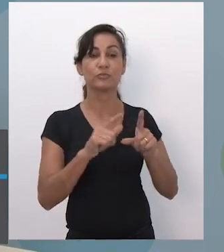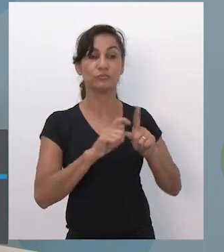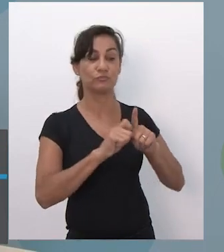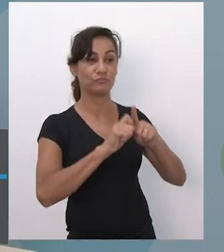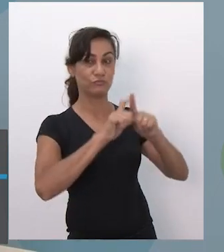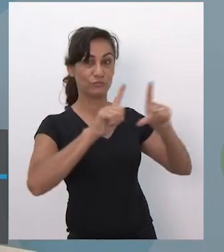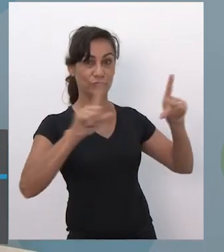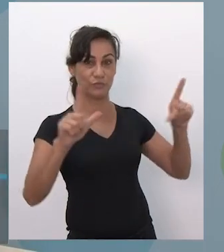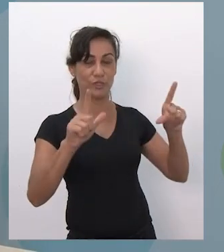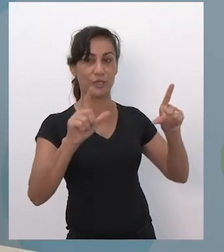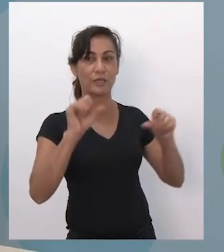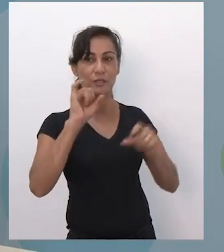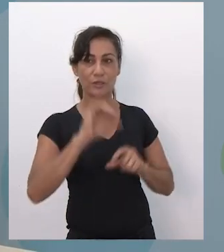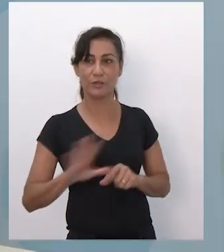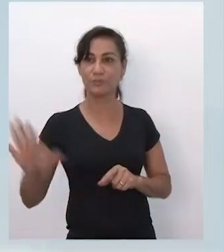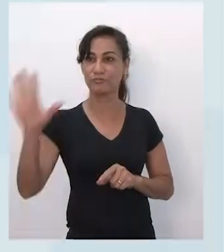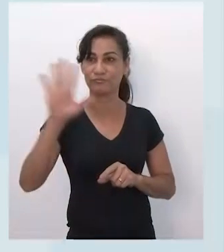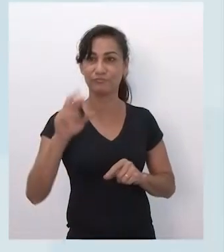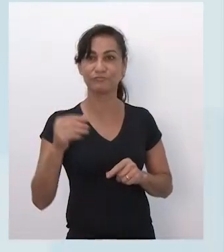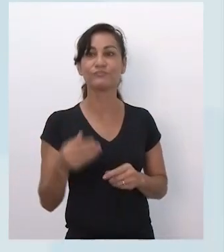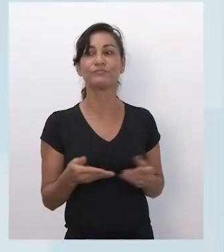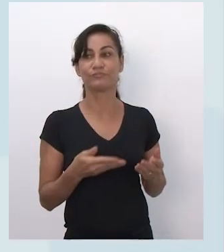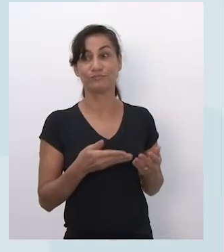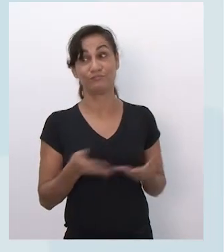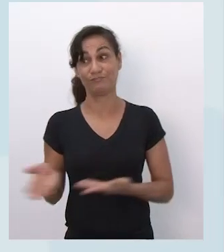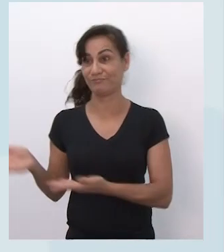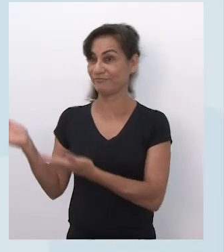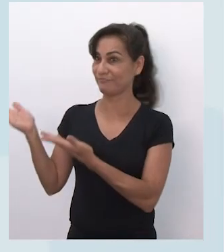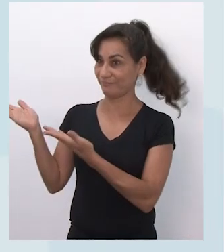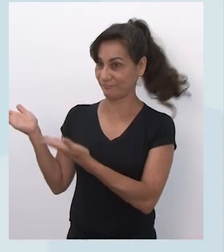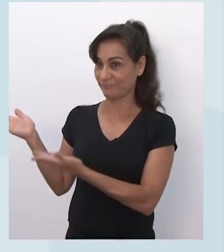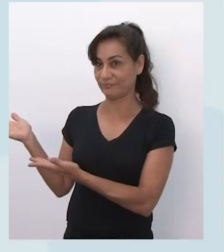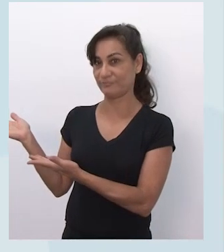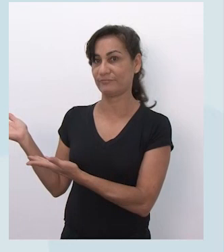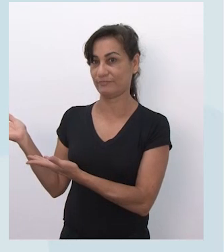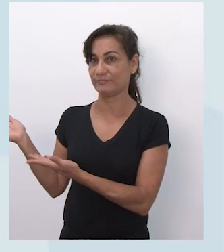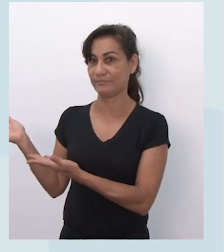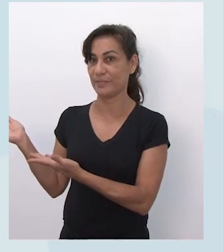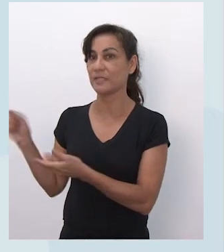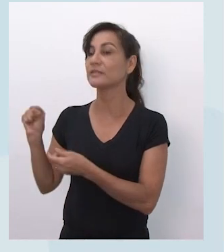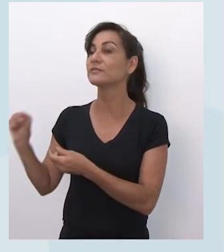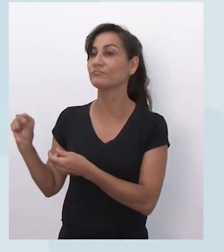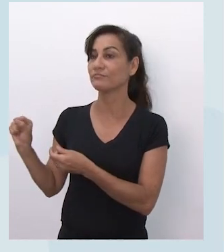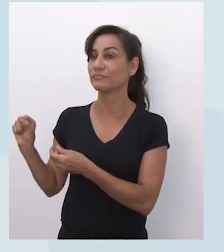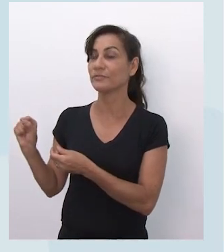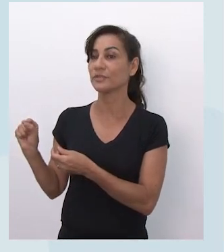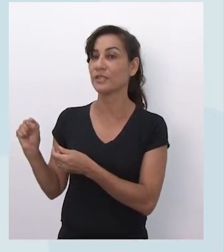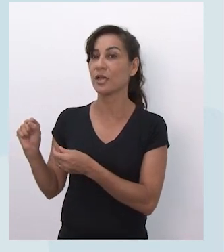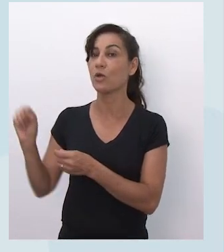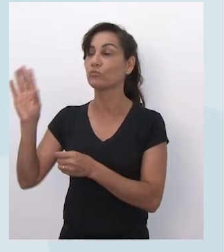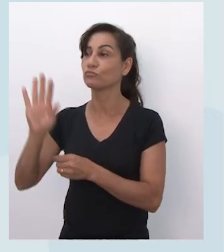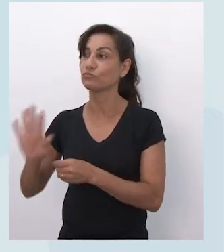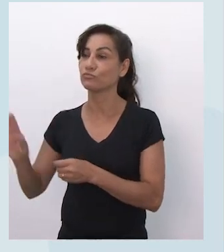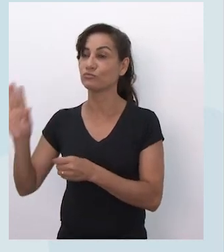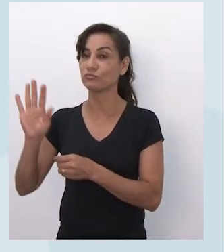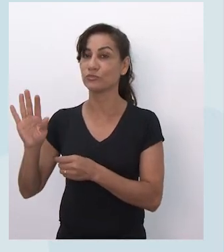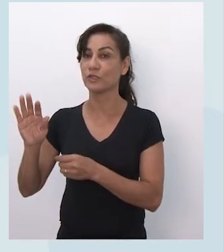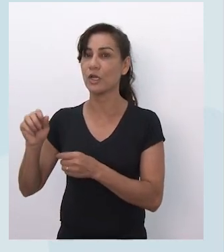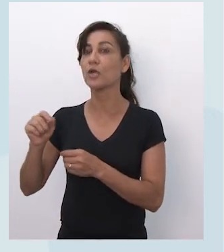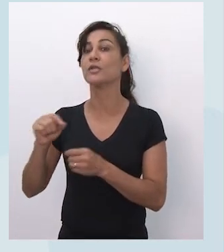que é o princípio da extensão, que mostra aí o espaço como finito